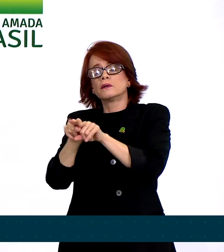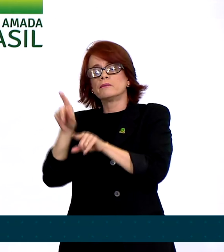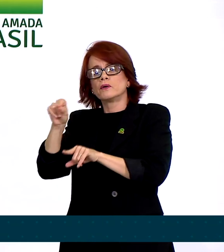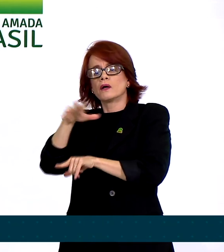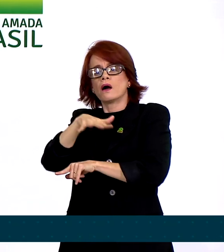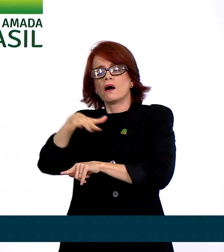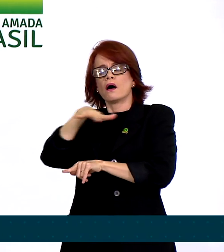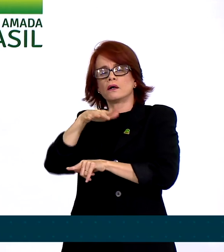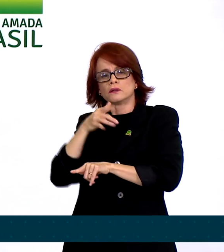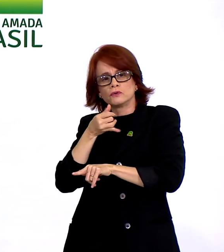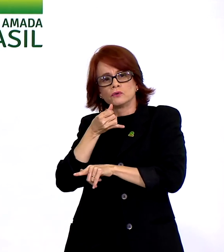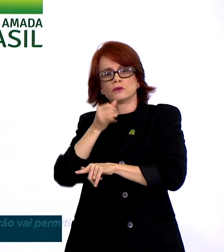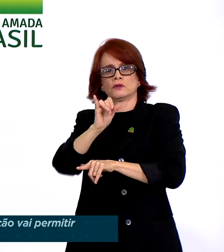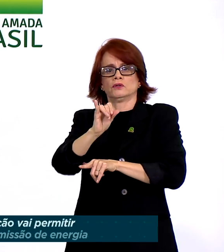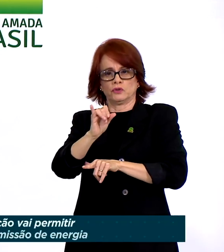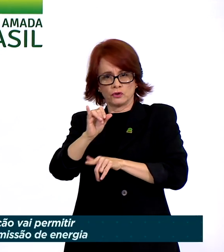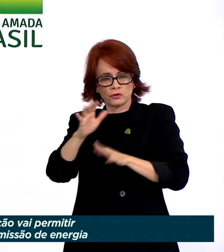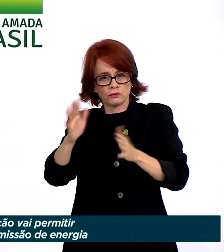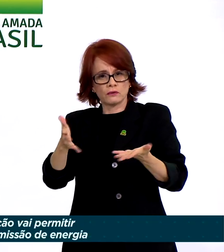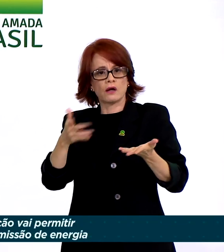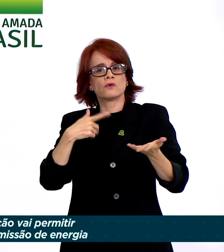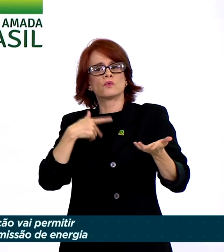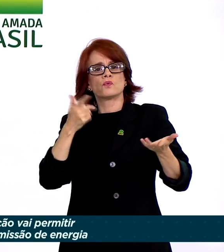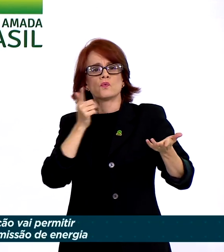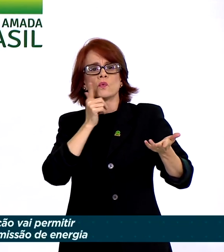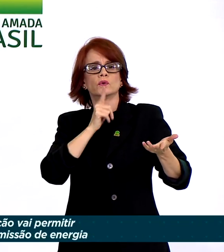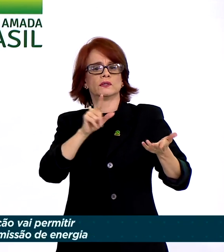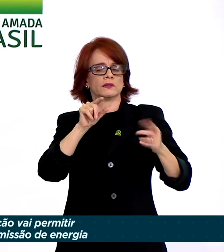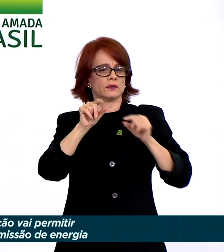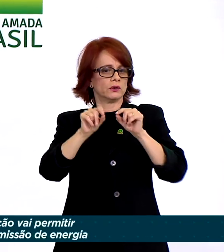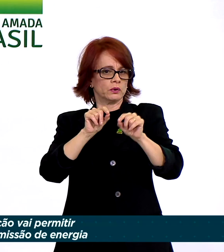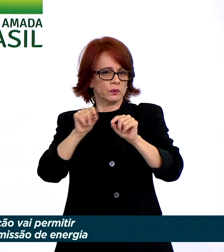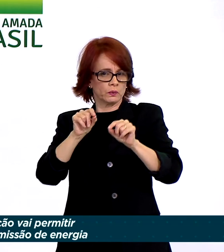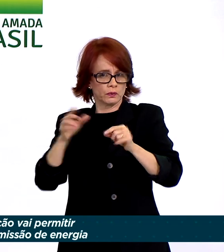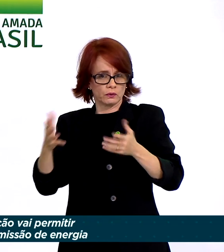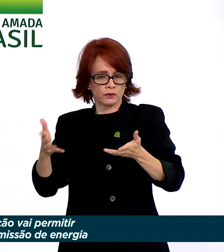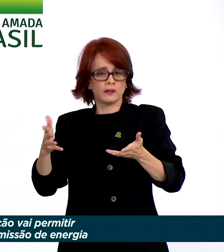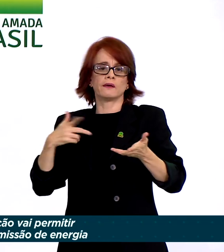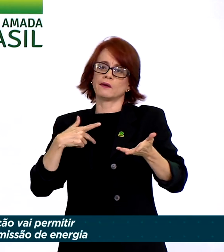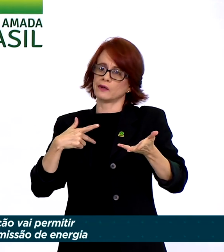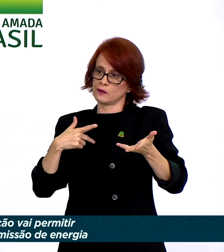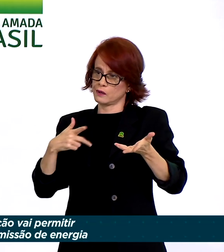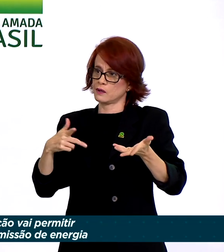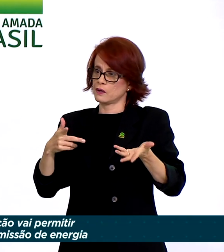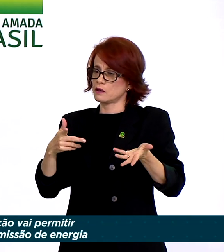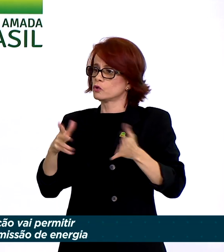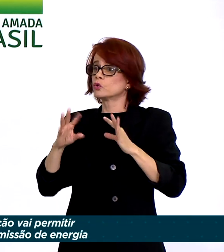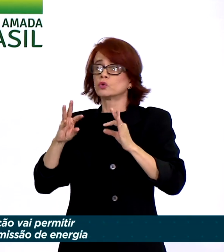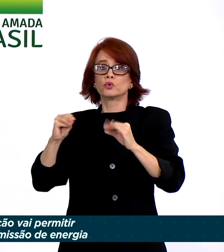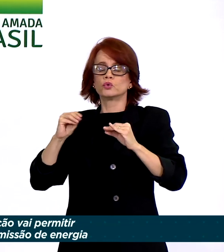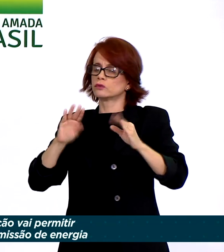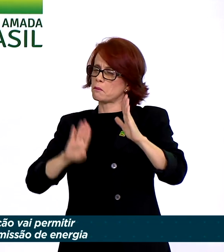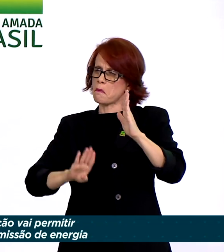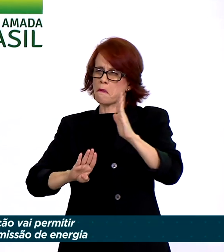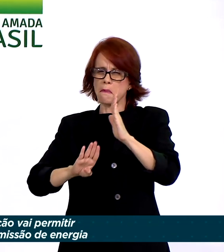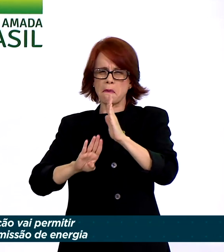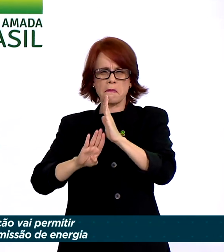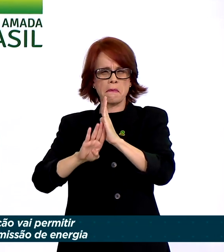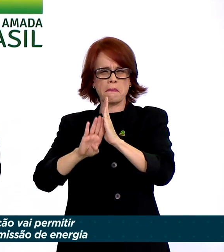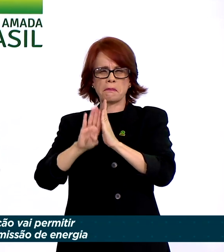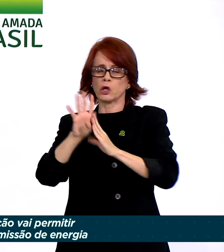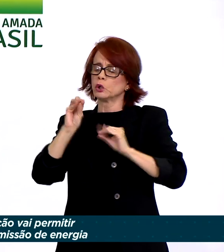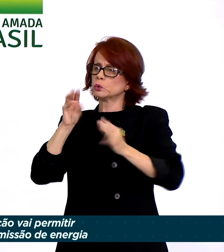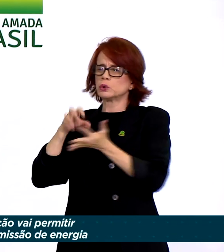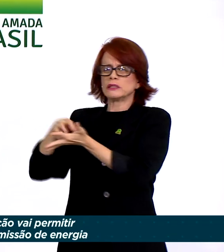bombando, consumo de eletricidade bombando, arrecadação bombando, todos os setores da economia,